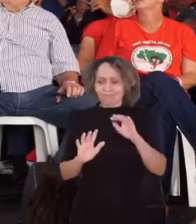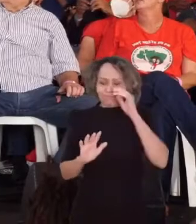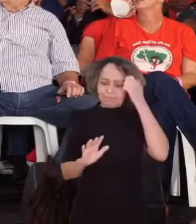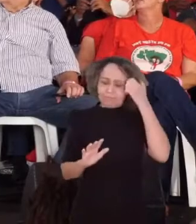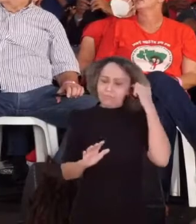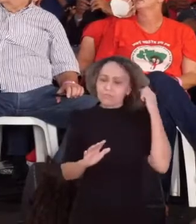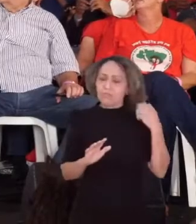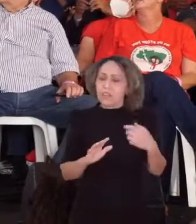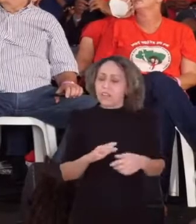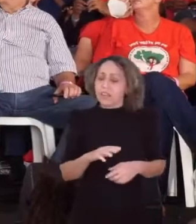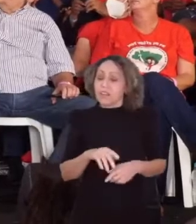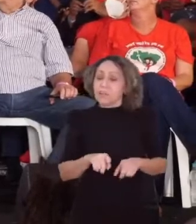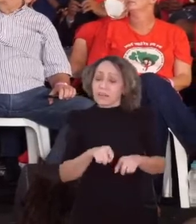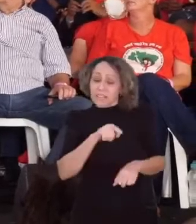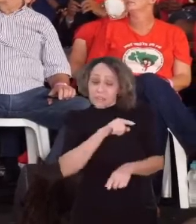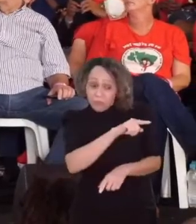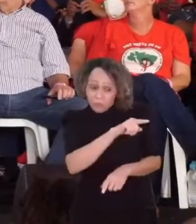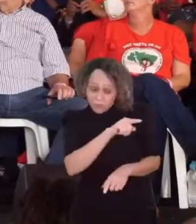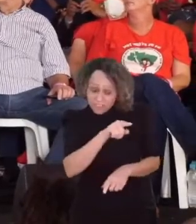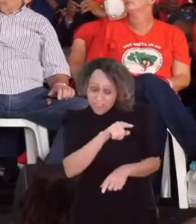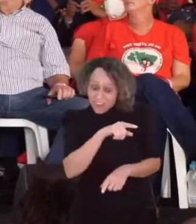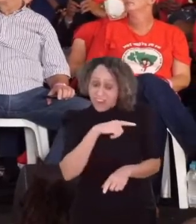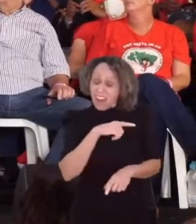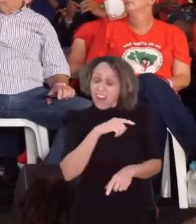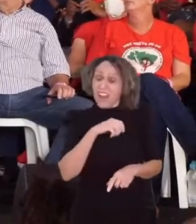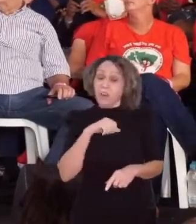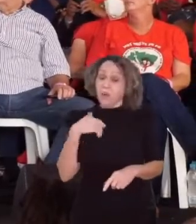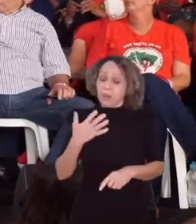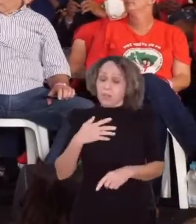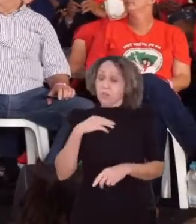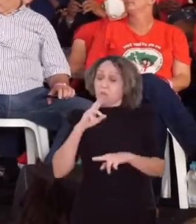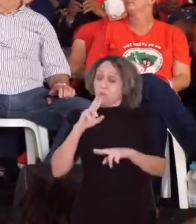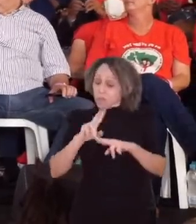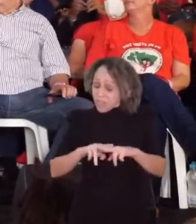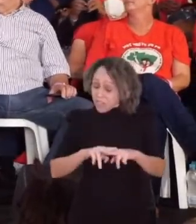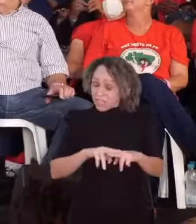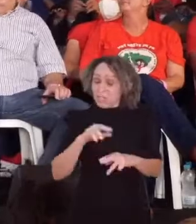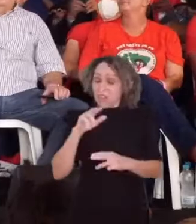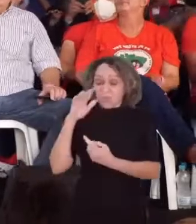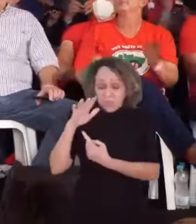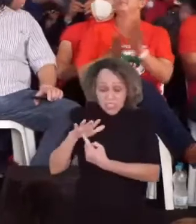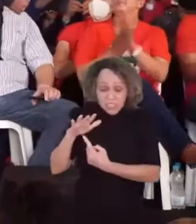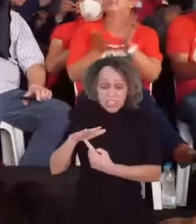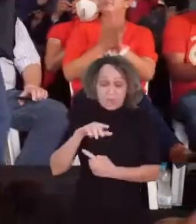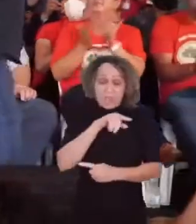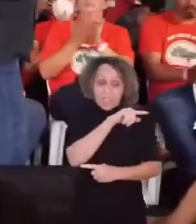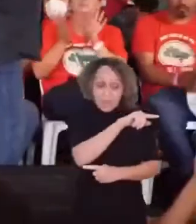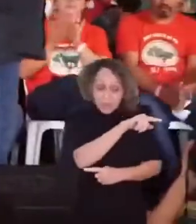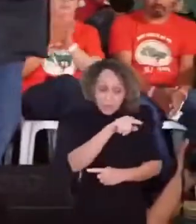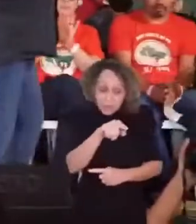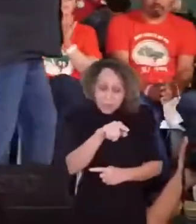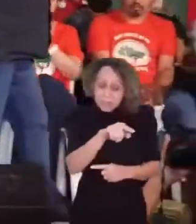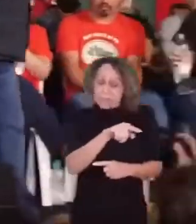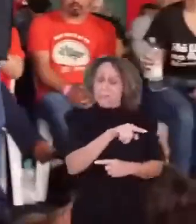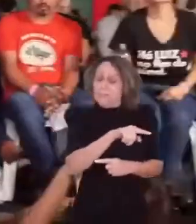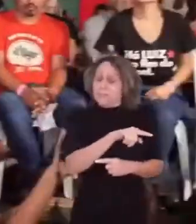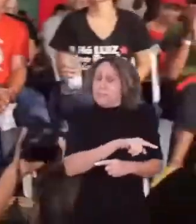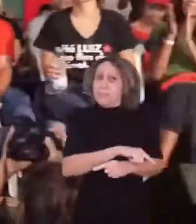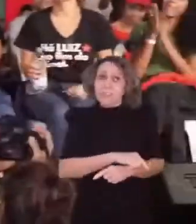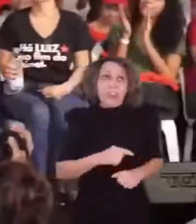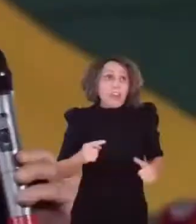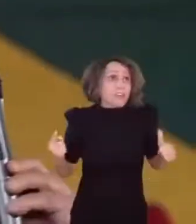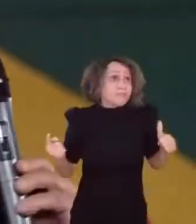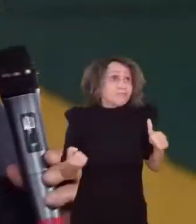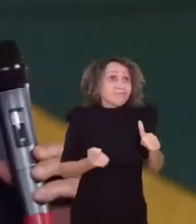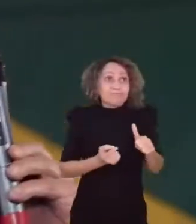solidariedade que eu já soube de conhecimento na história contemporânea. Parabéns. Parabéns,